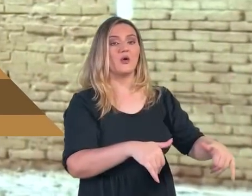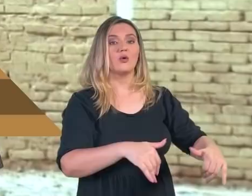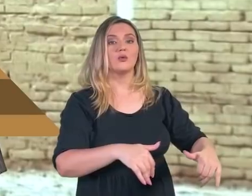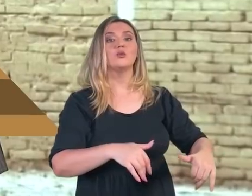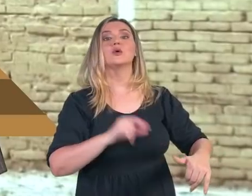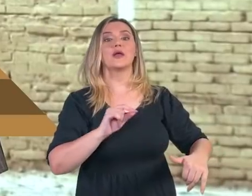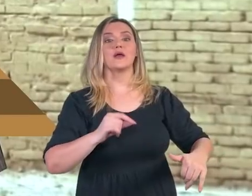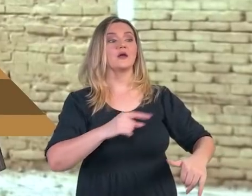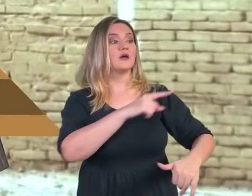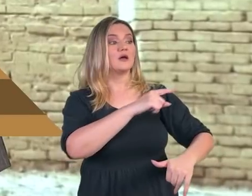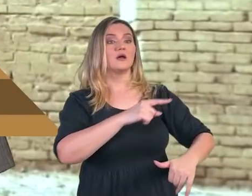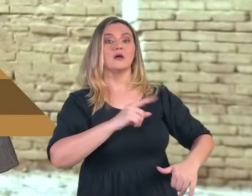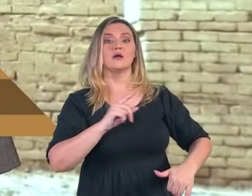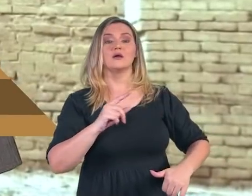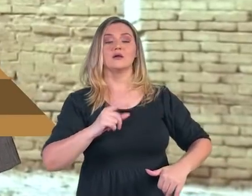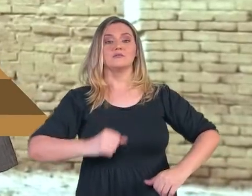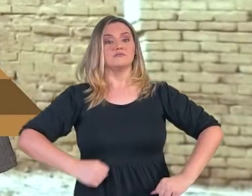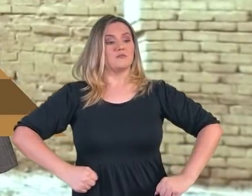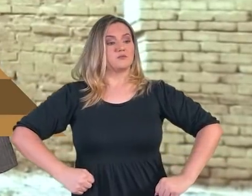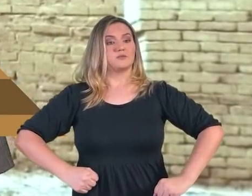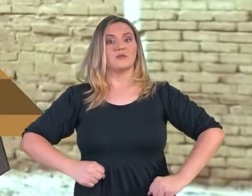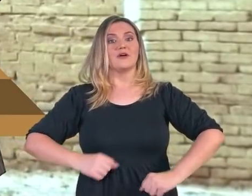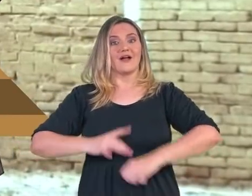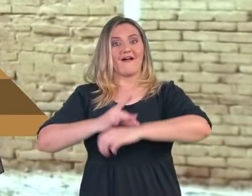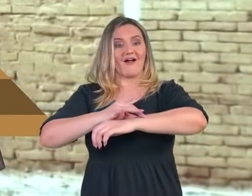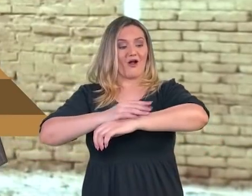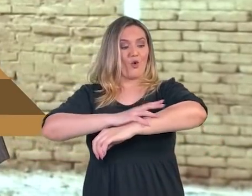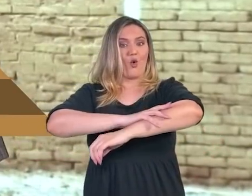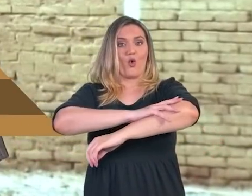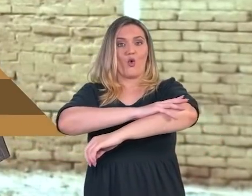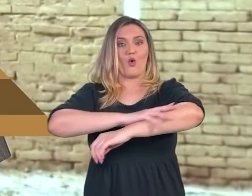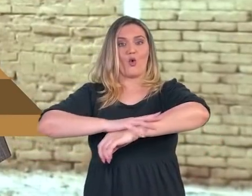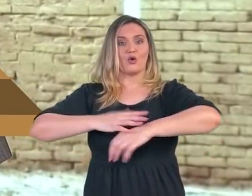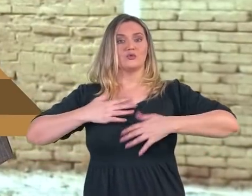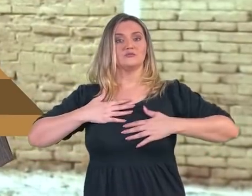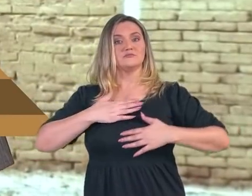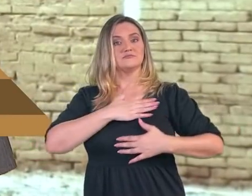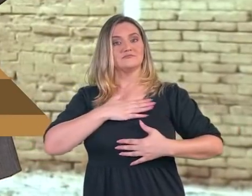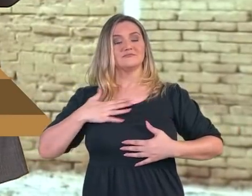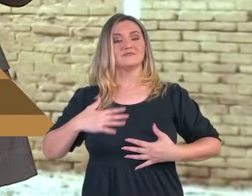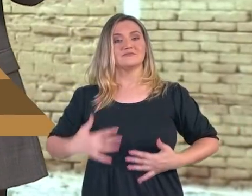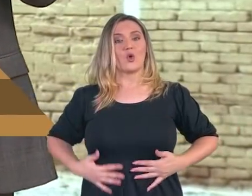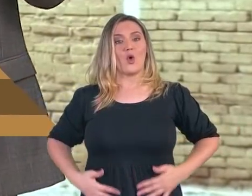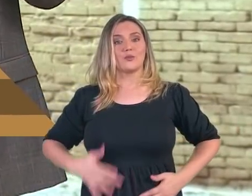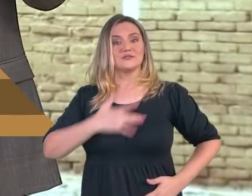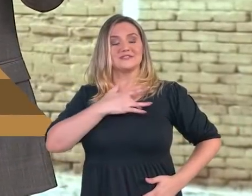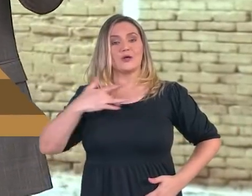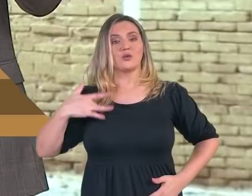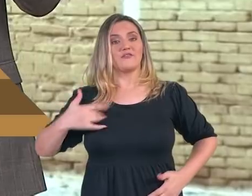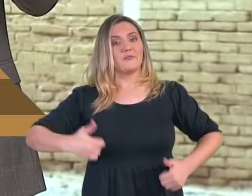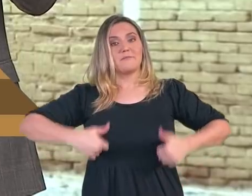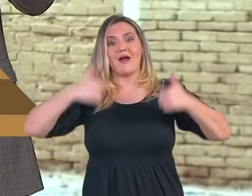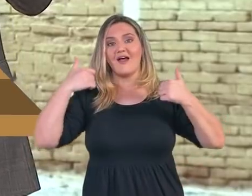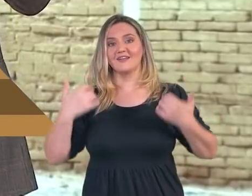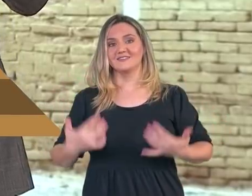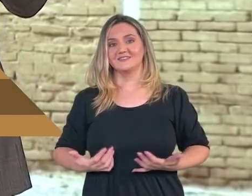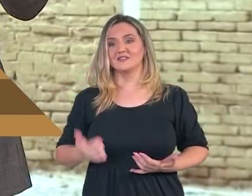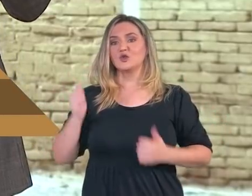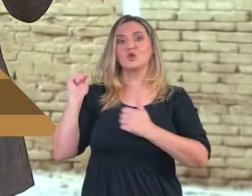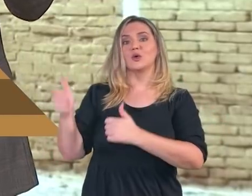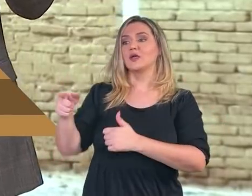de carne. Curiosa essa expressão. Ou seja, eles eram mais saudáveis. Isto lembra a visão de José das